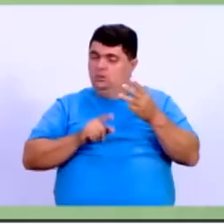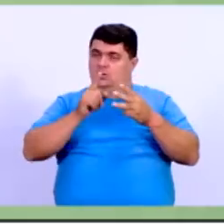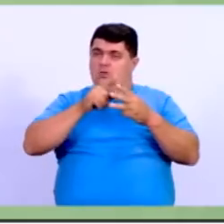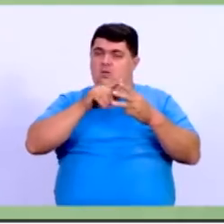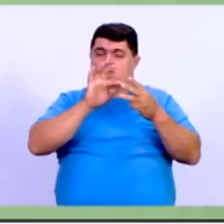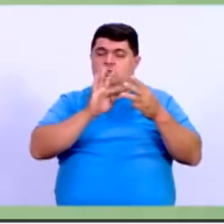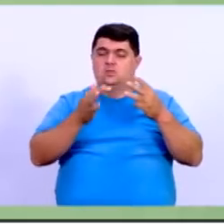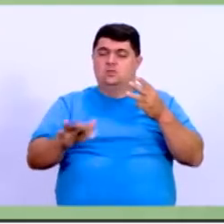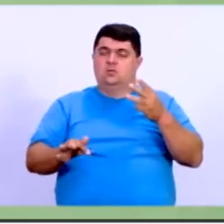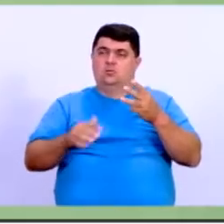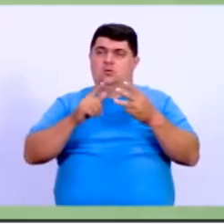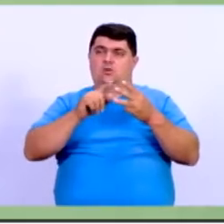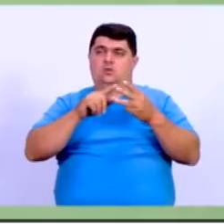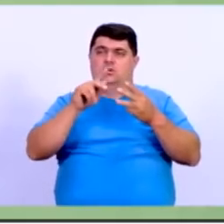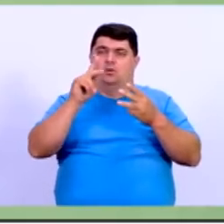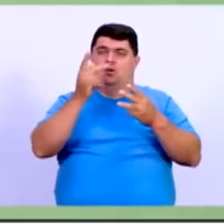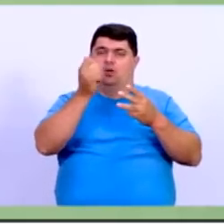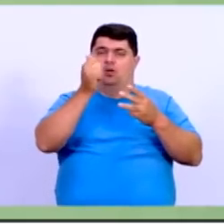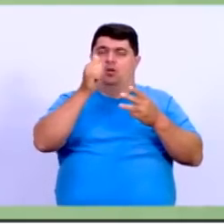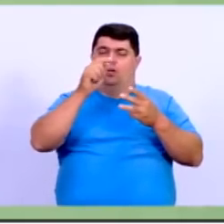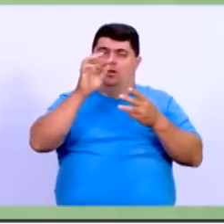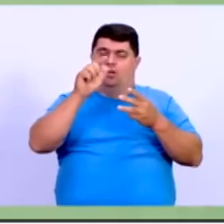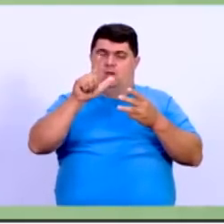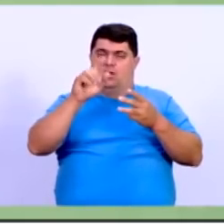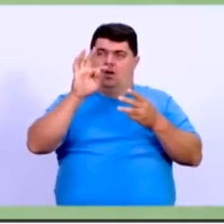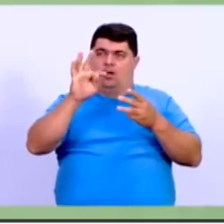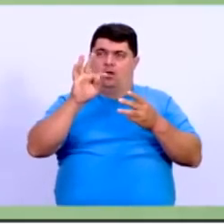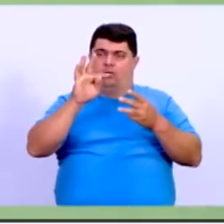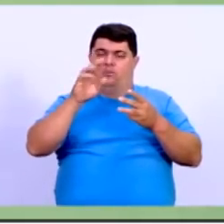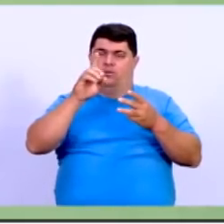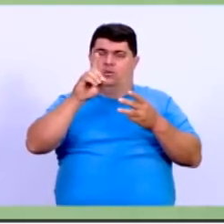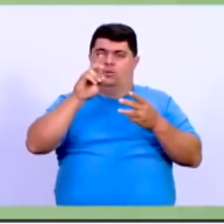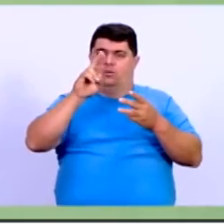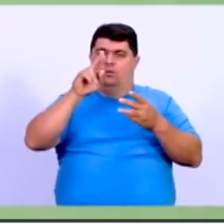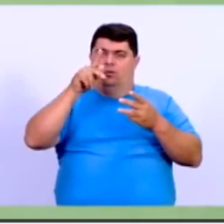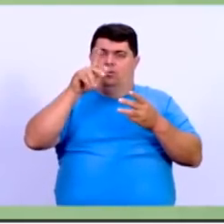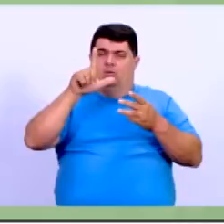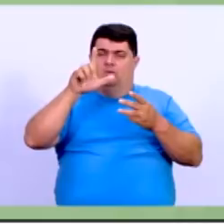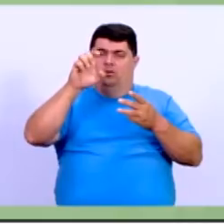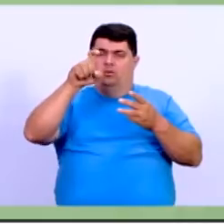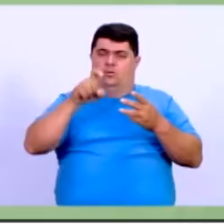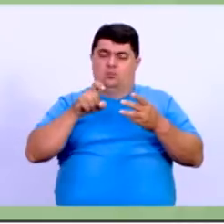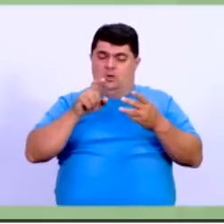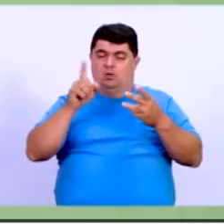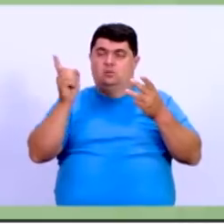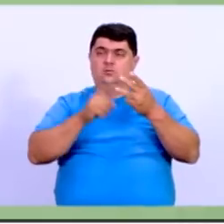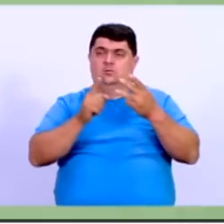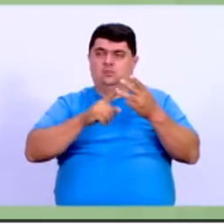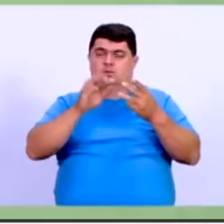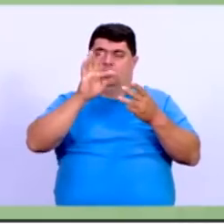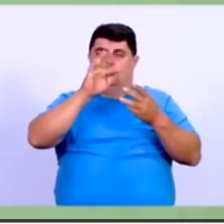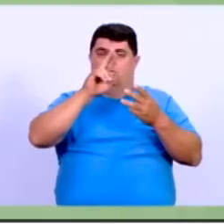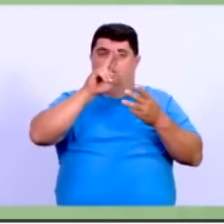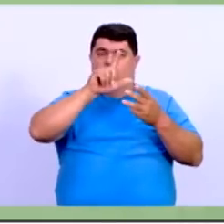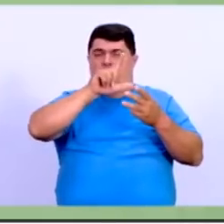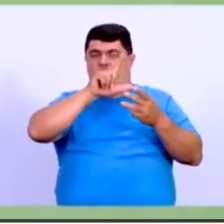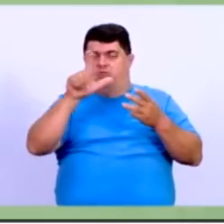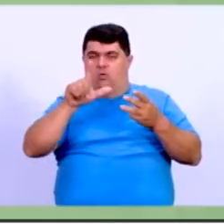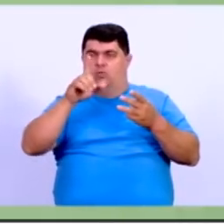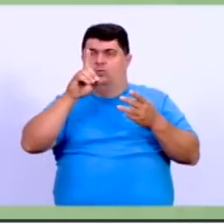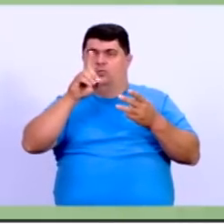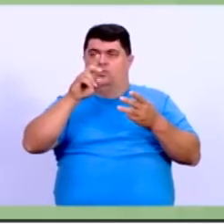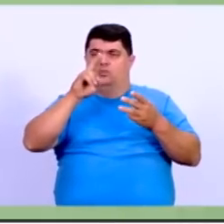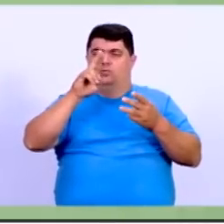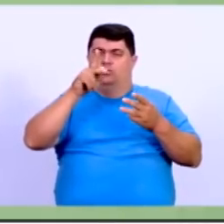simplex, half duplex e full duplex. Ei, professor, que nome legal. Anota aí, pessoal.